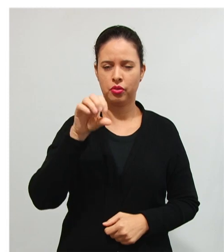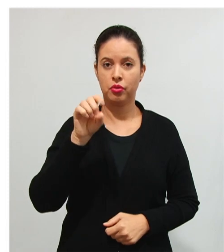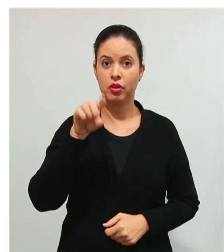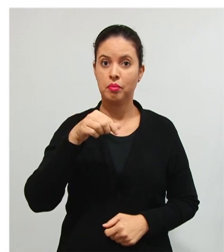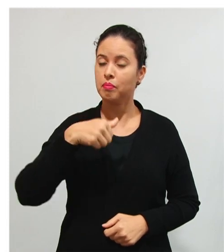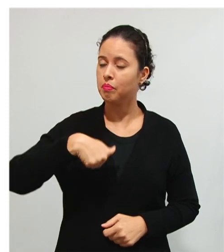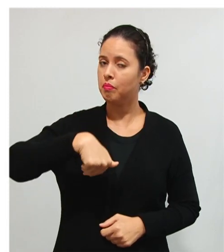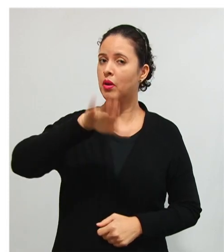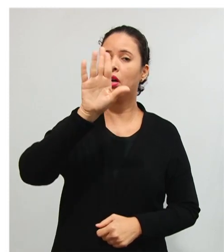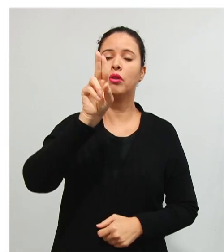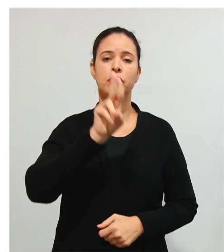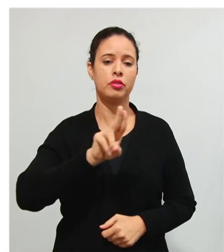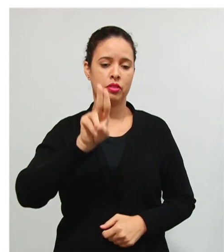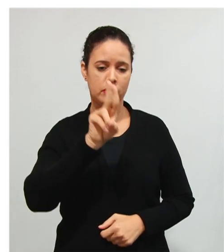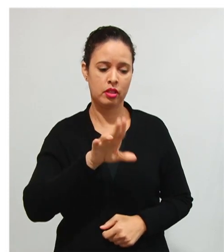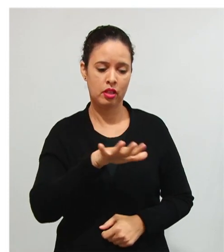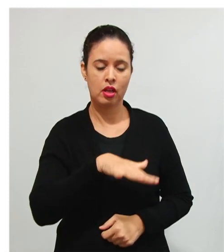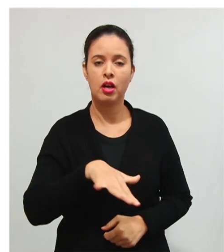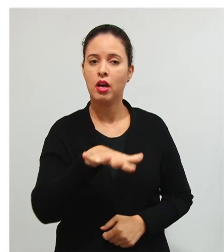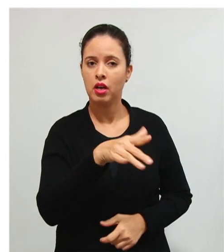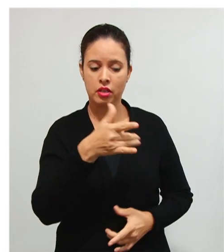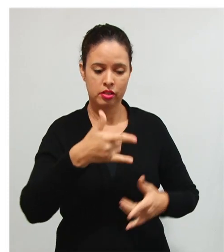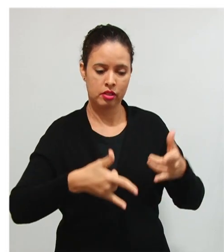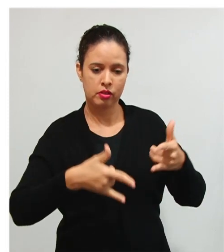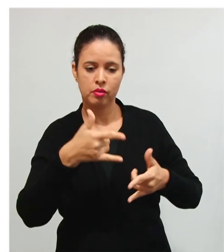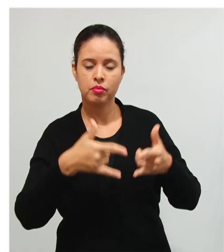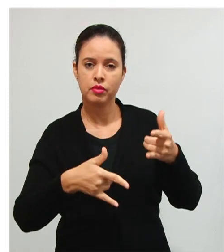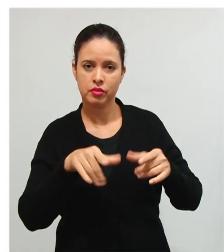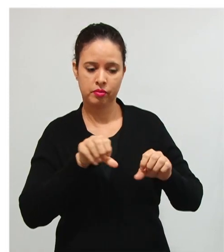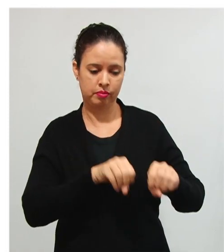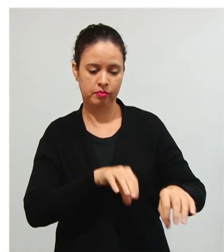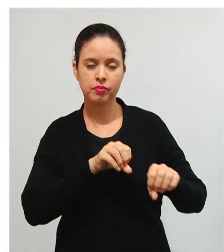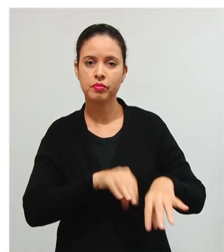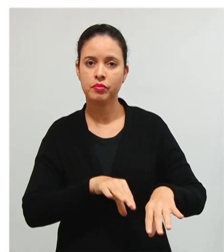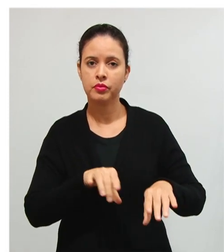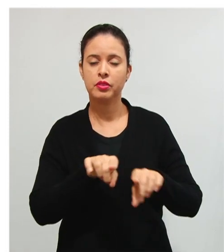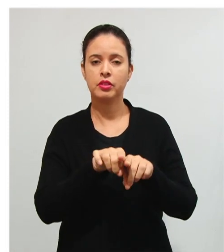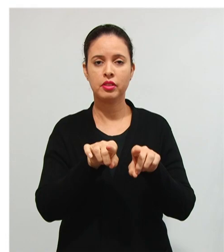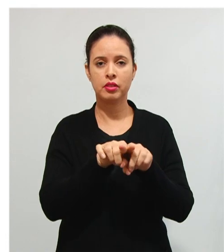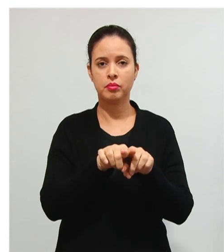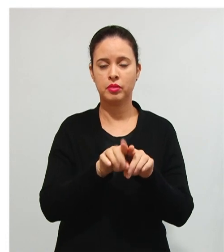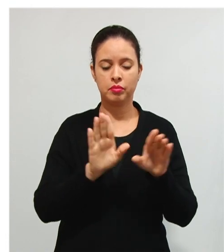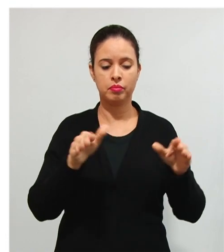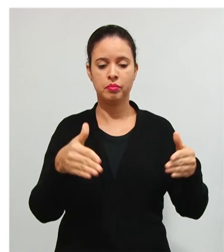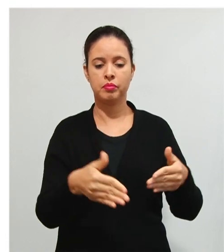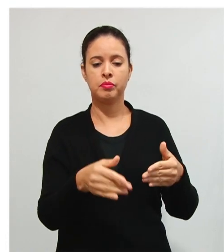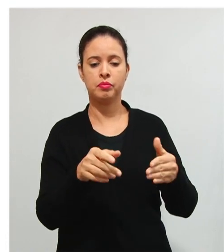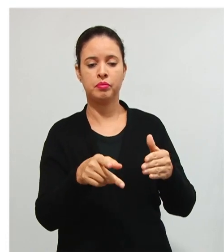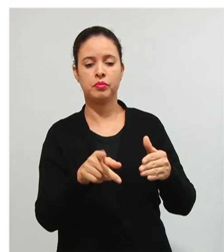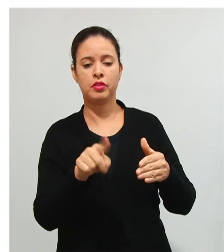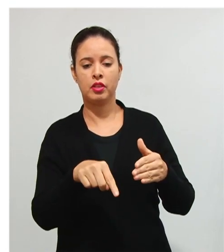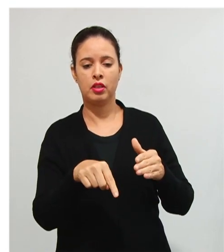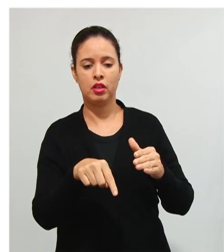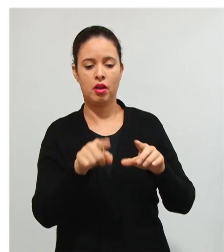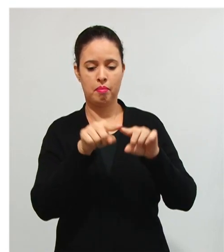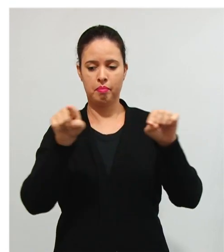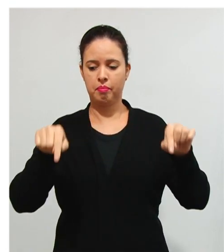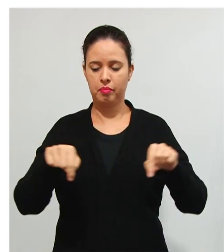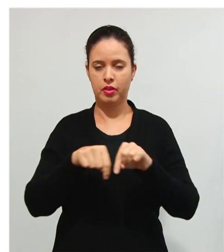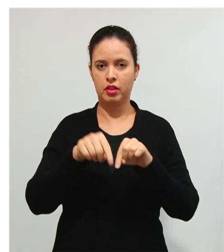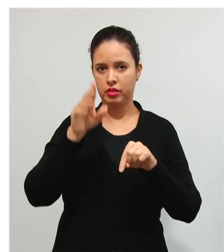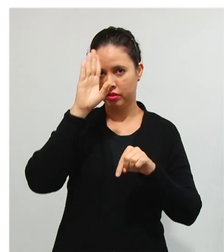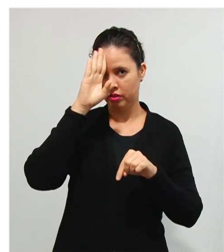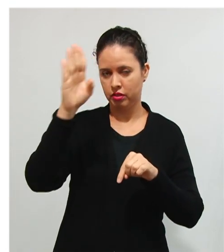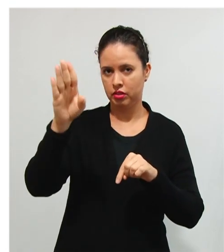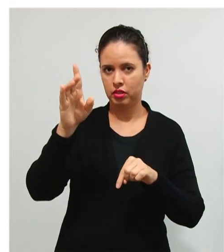mais utilizada no meio da eletrônica e da robótica educacional. Também parte do princípio de uma placa central, que